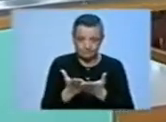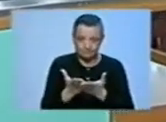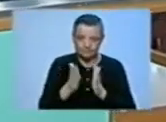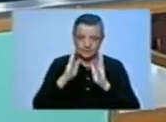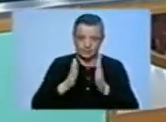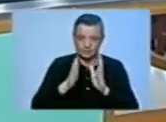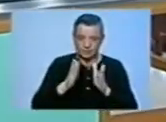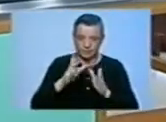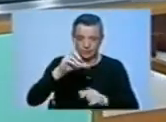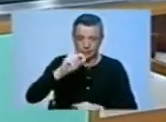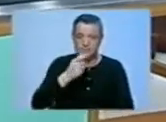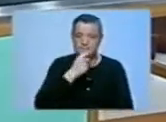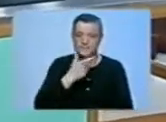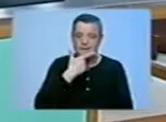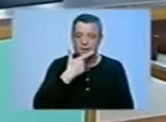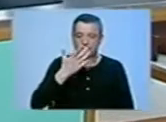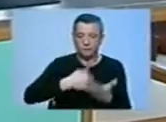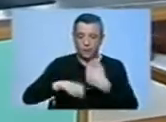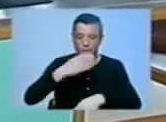vamos retirar também os jogos